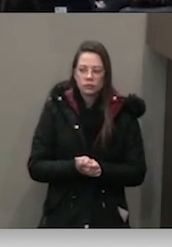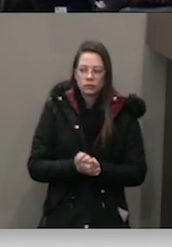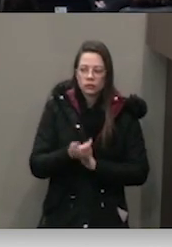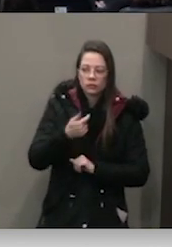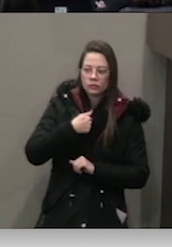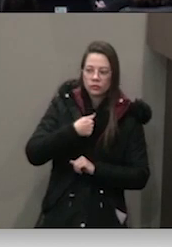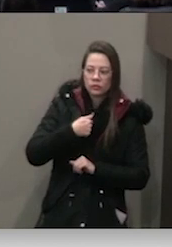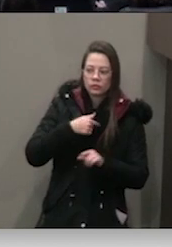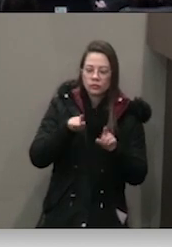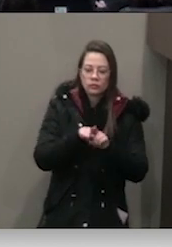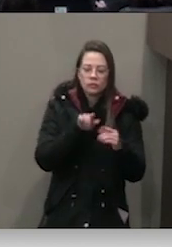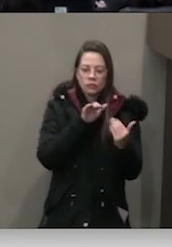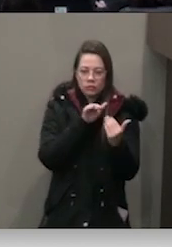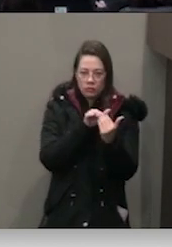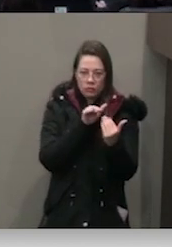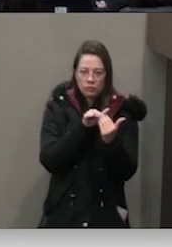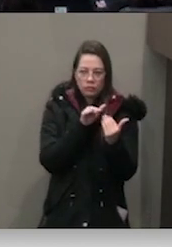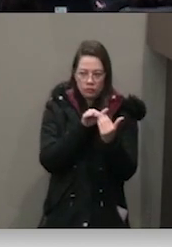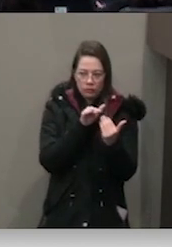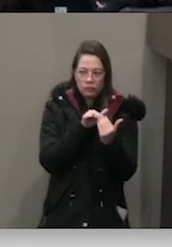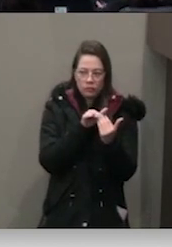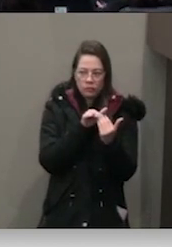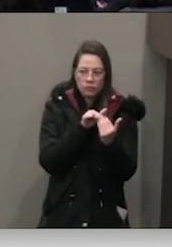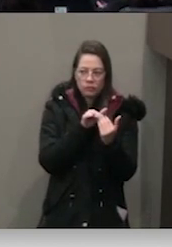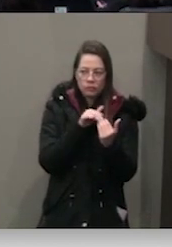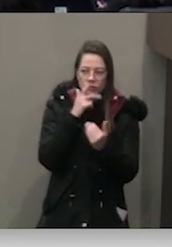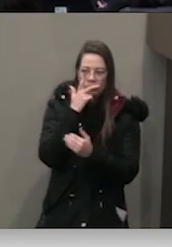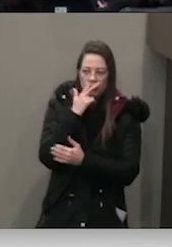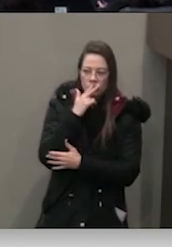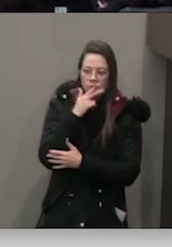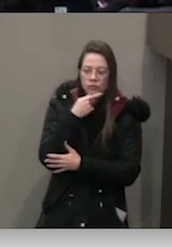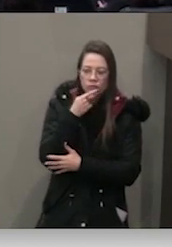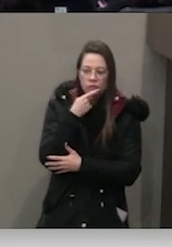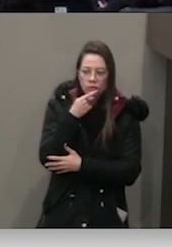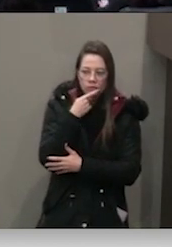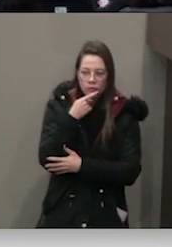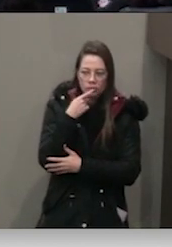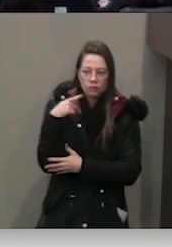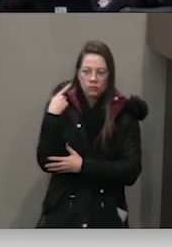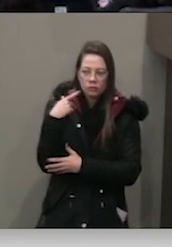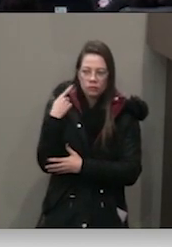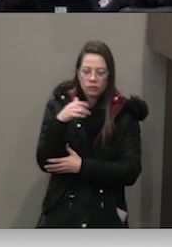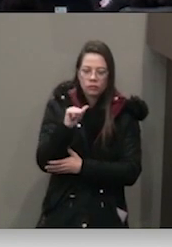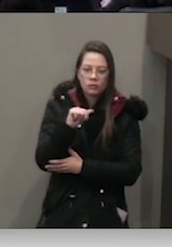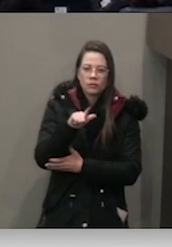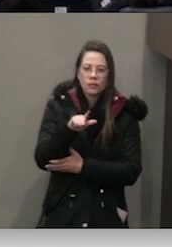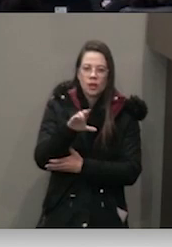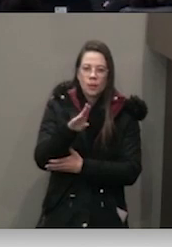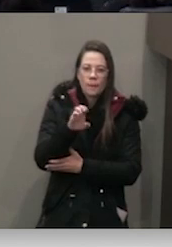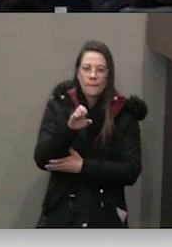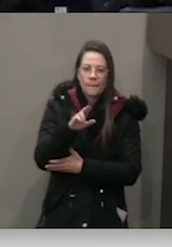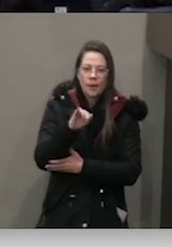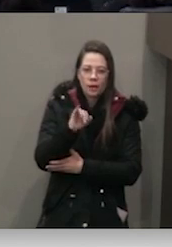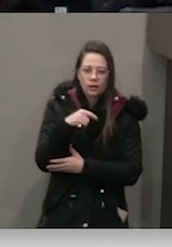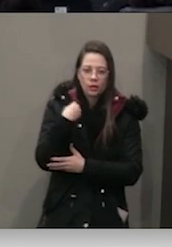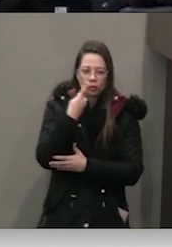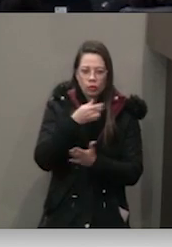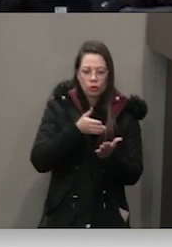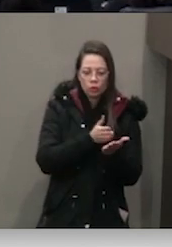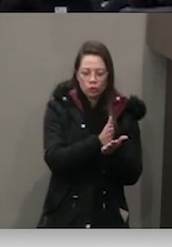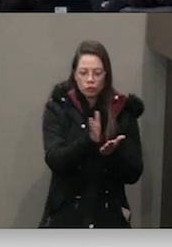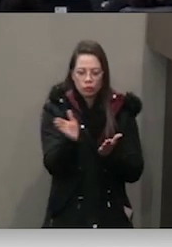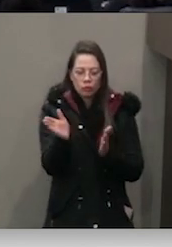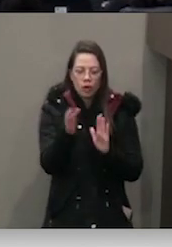Eu também concordo, eu faço minhas palavras do doutor Alberi, e a gente vai fugir um pouquinho da pauta, secretário Giese,